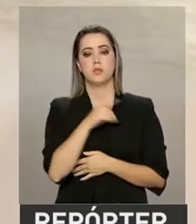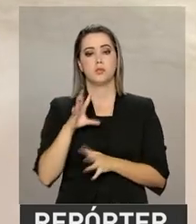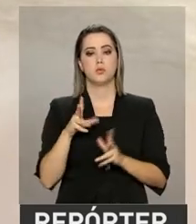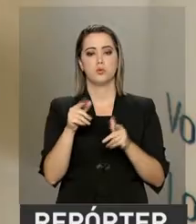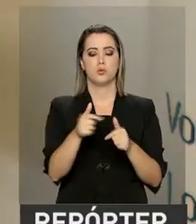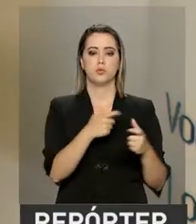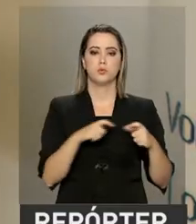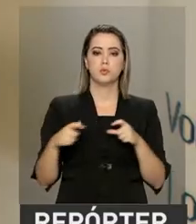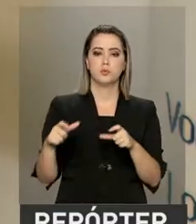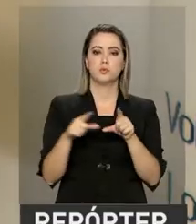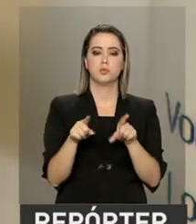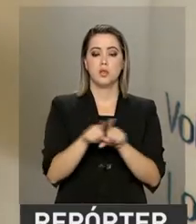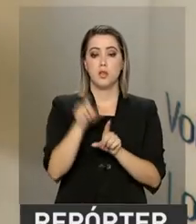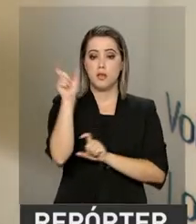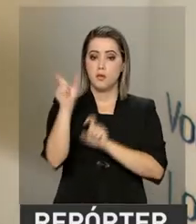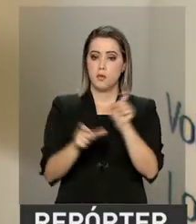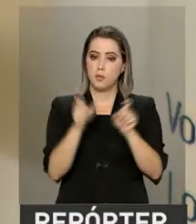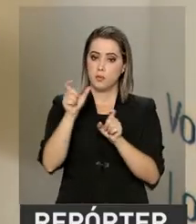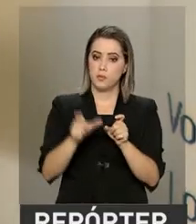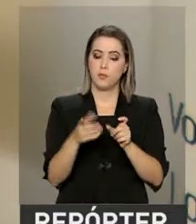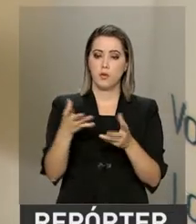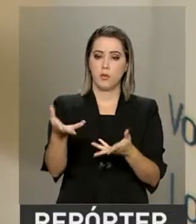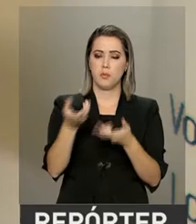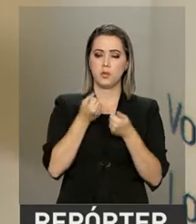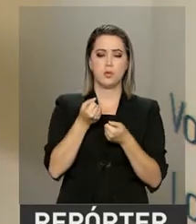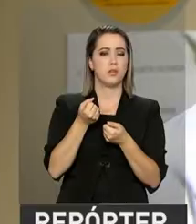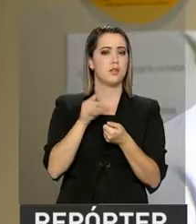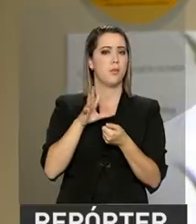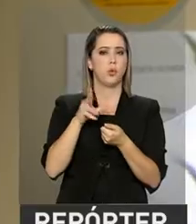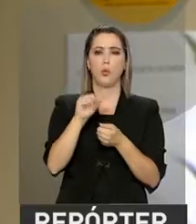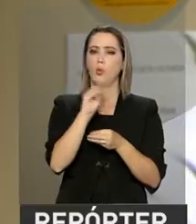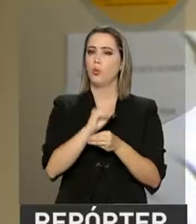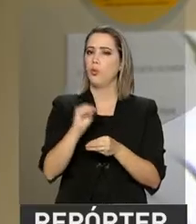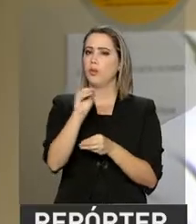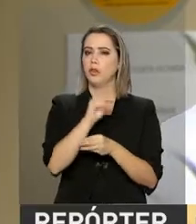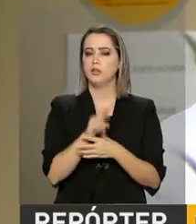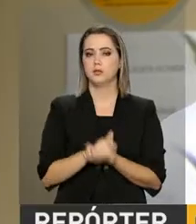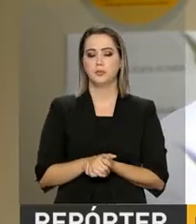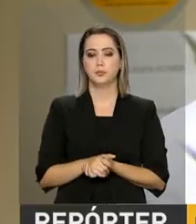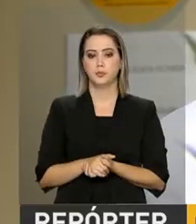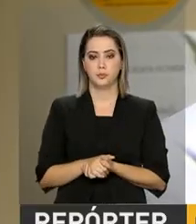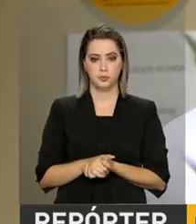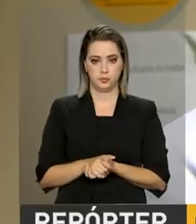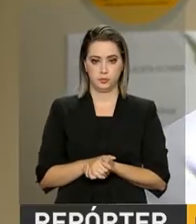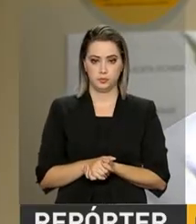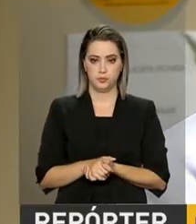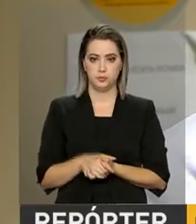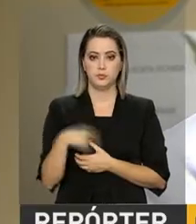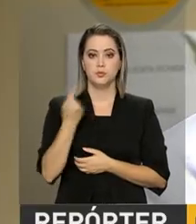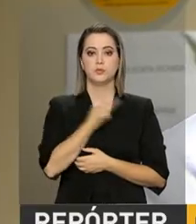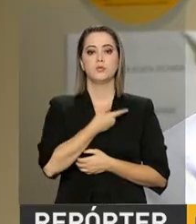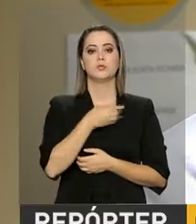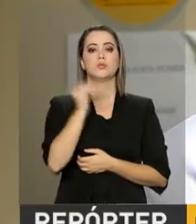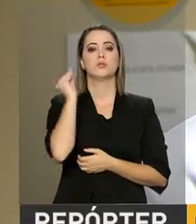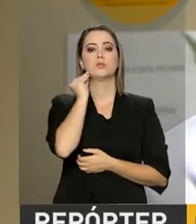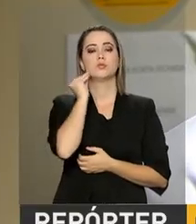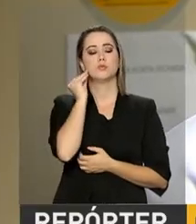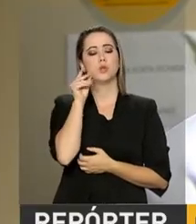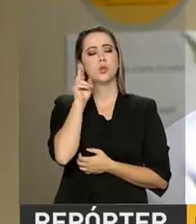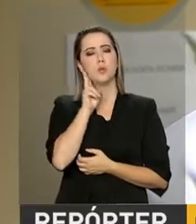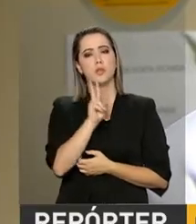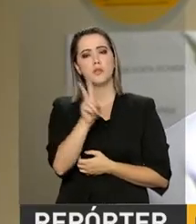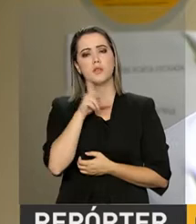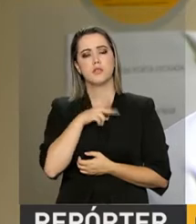todo o país o paciente recebe toda a assistência que faz o teste se o resultado do teste hiv deu positivo